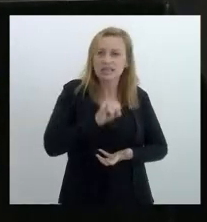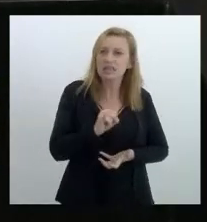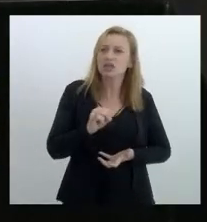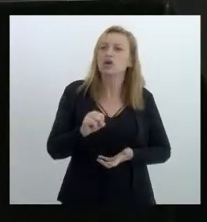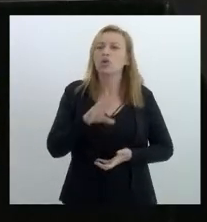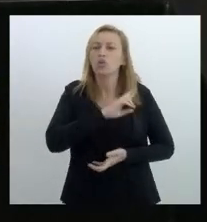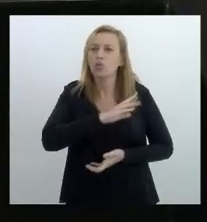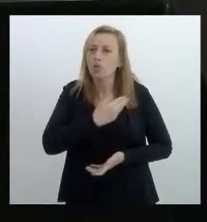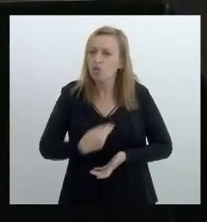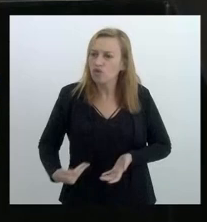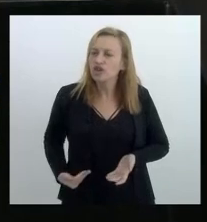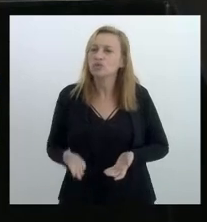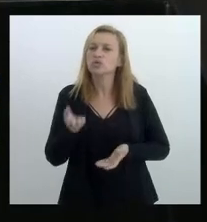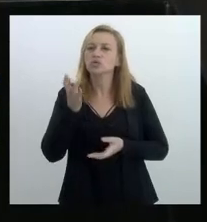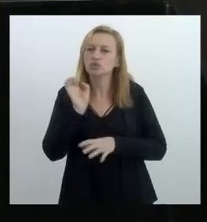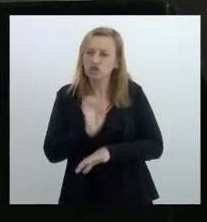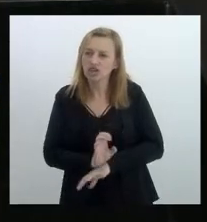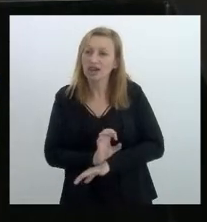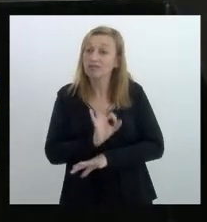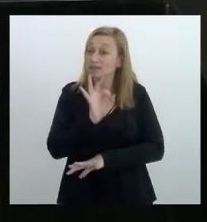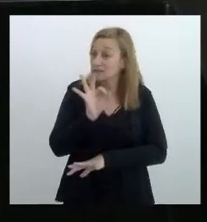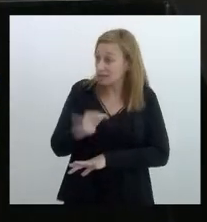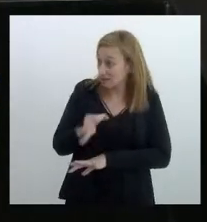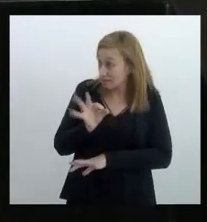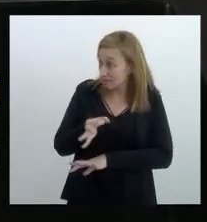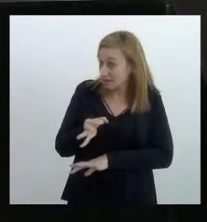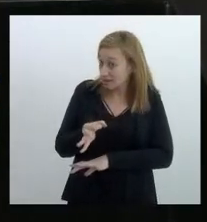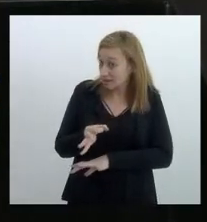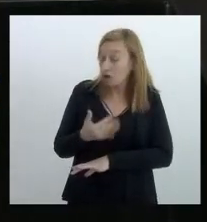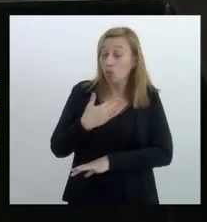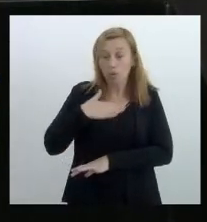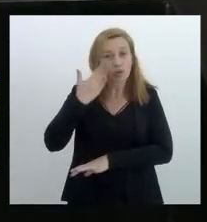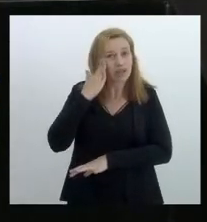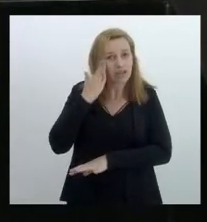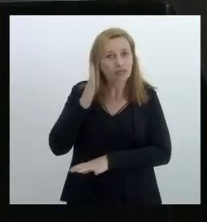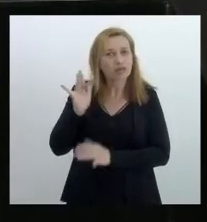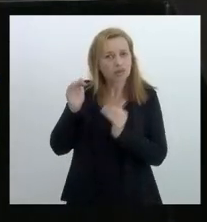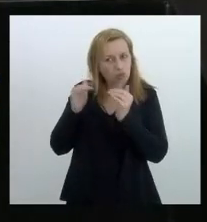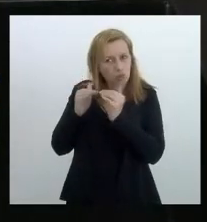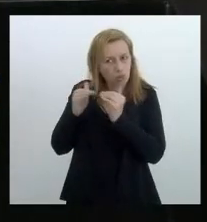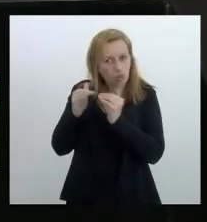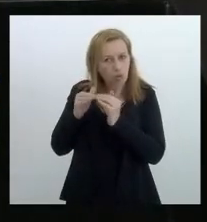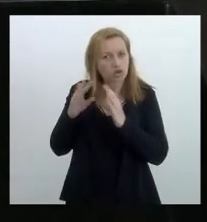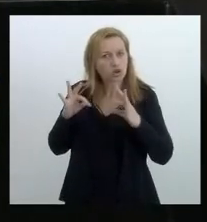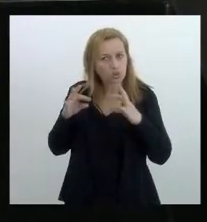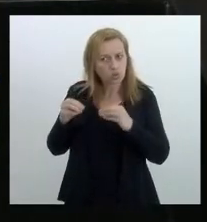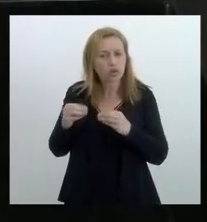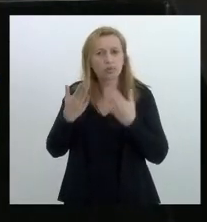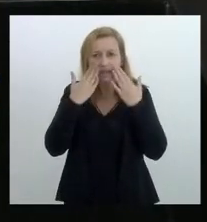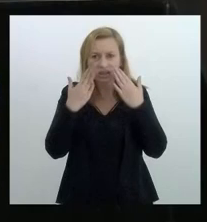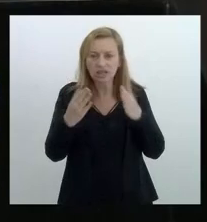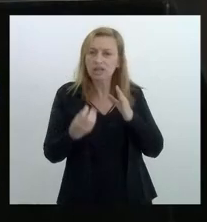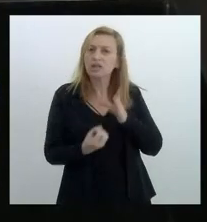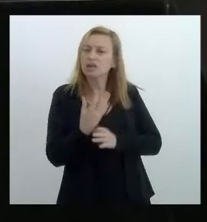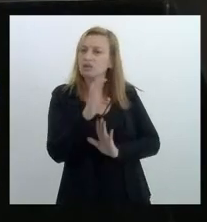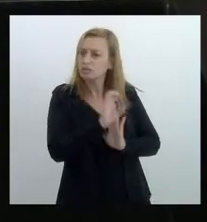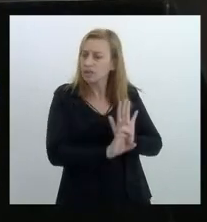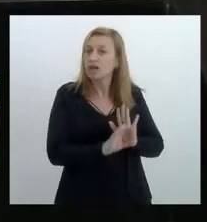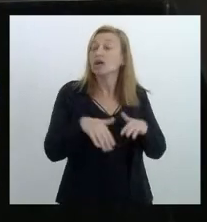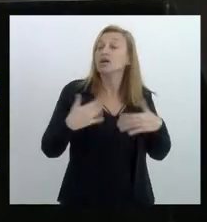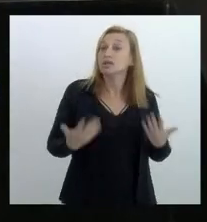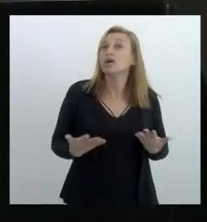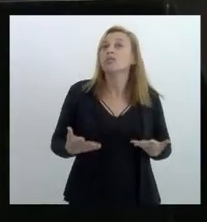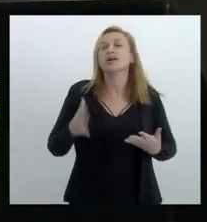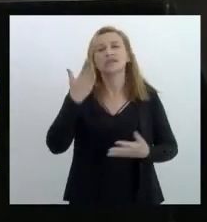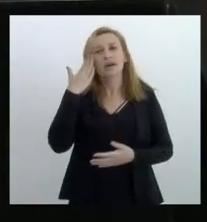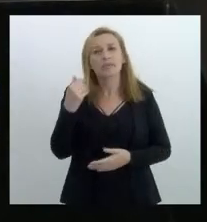governo do Estado tem, efetivamente, se o meu entendimento está correto, porque apresentei uma emenda. Então, para saber